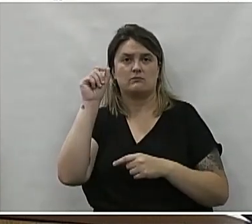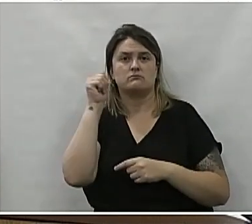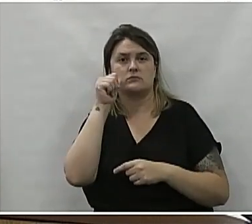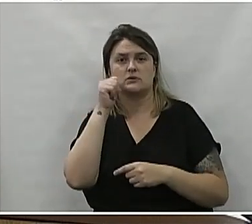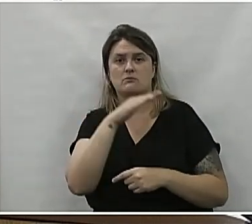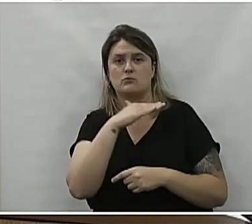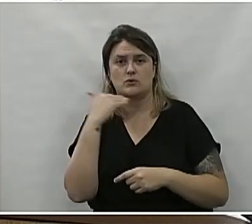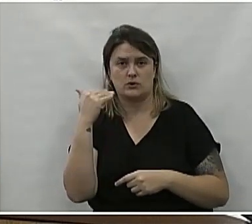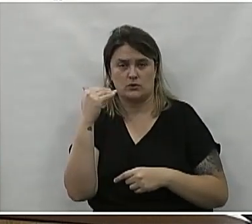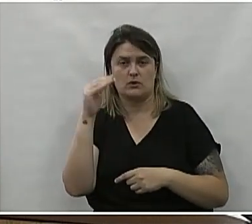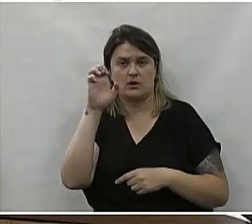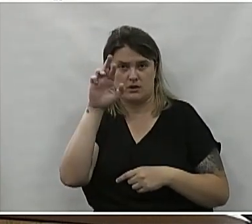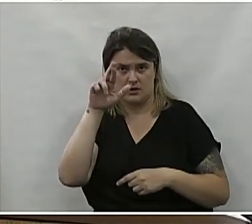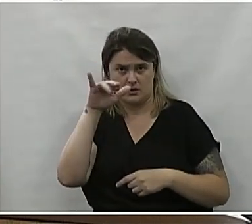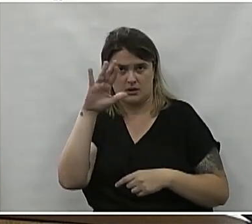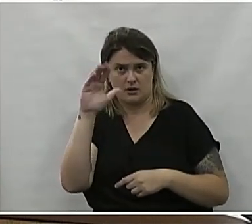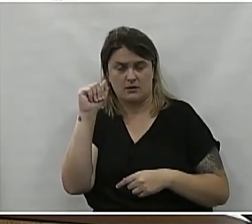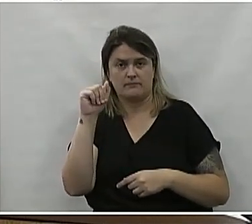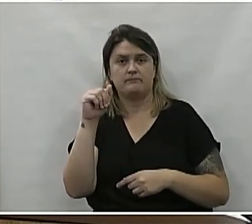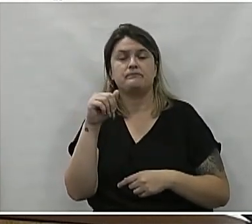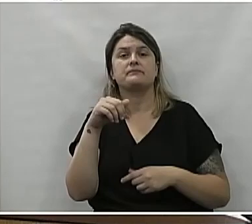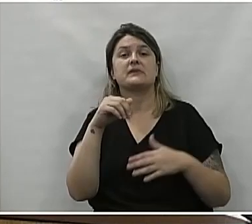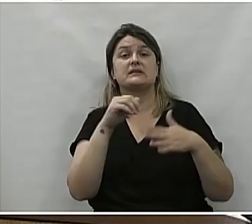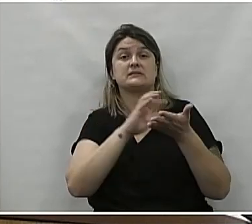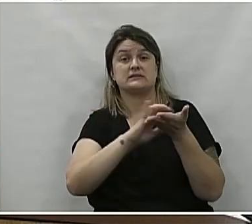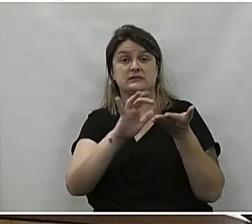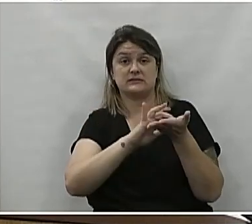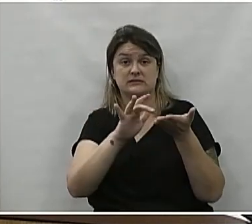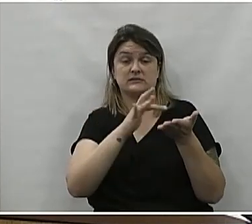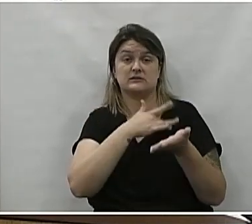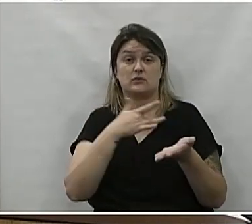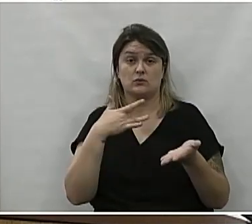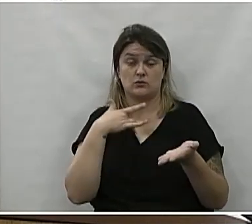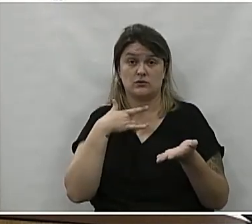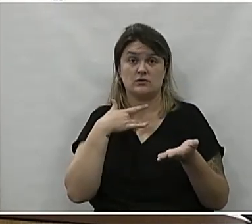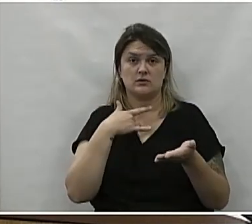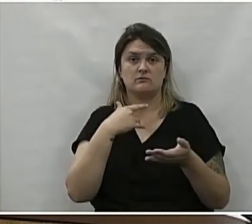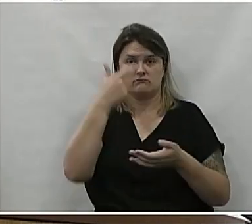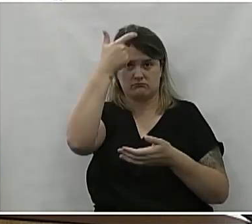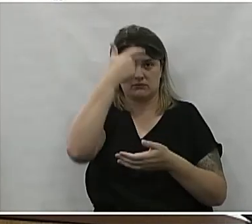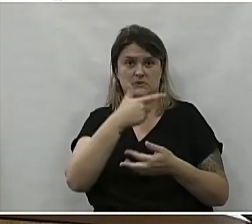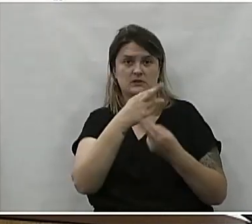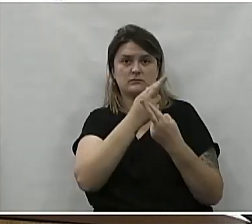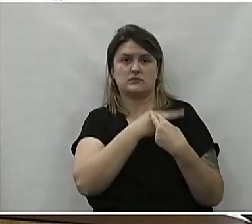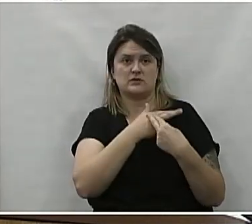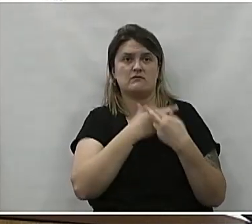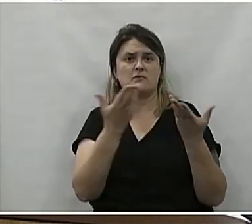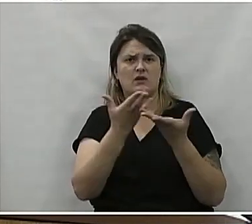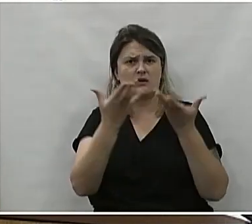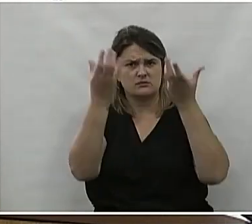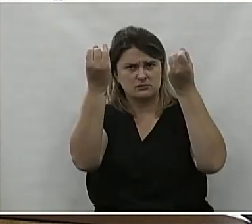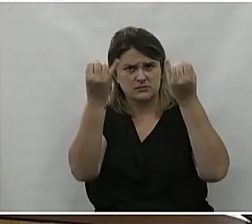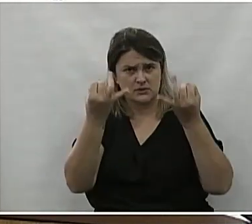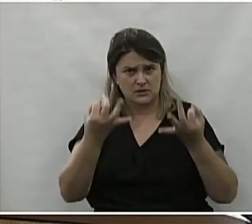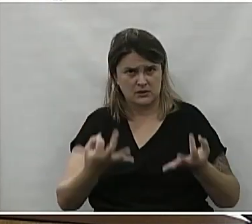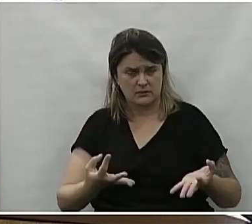senhora Érica Litvinsky A IBASE A Secretaria de Saúde Vem a público Na condição de gestores Esclarecer os fatos